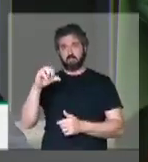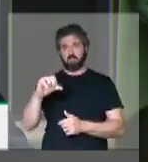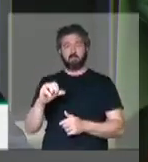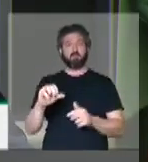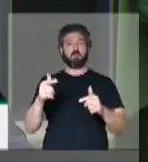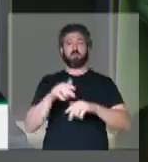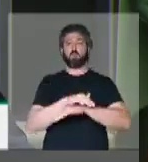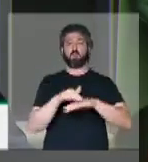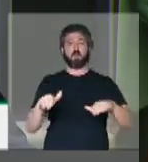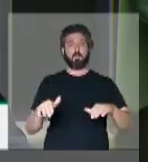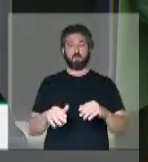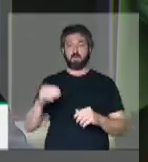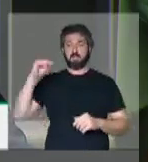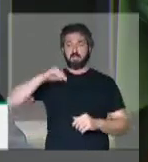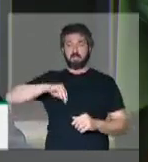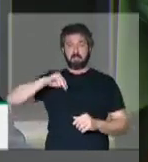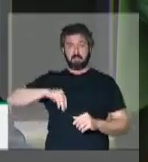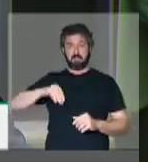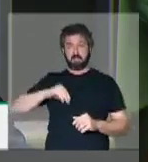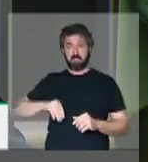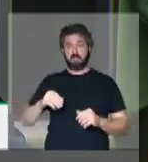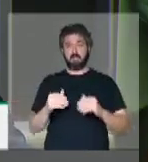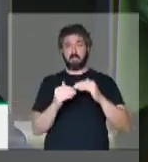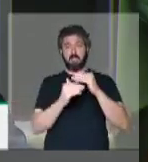mais os salários